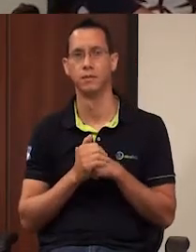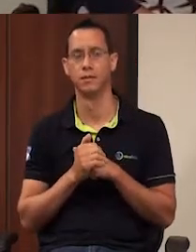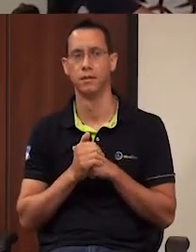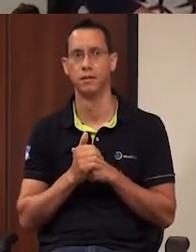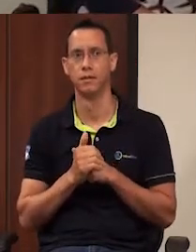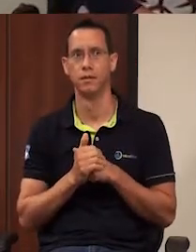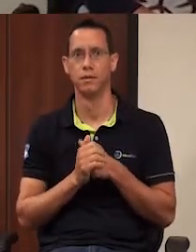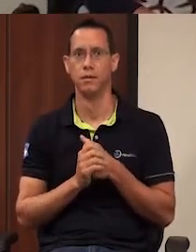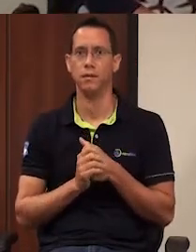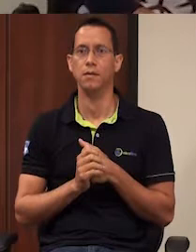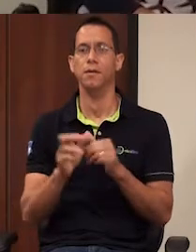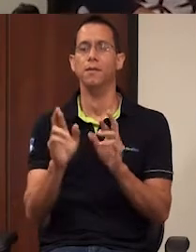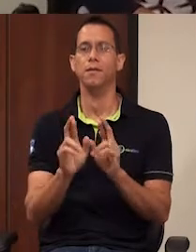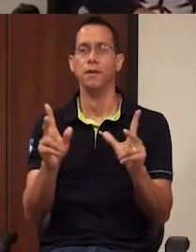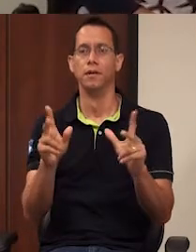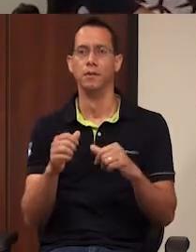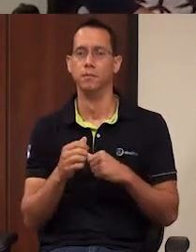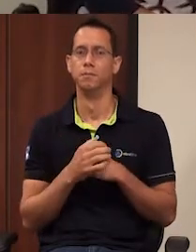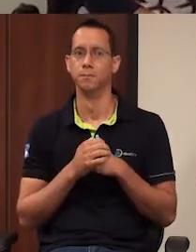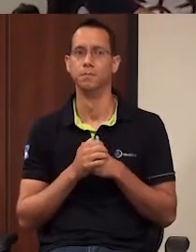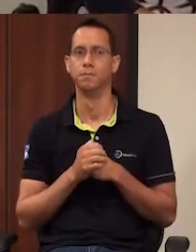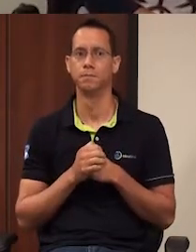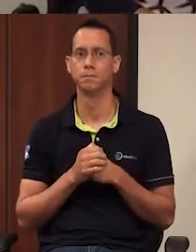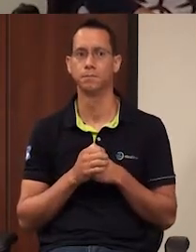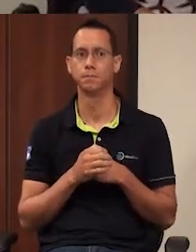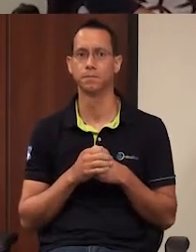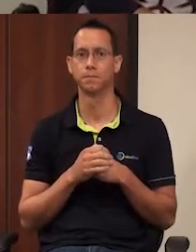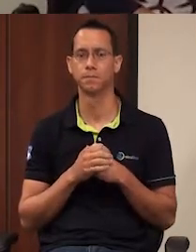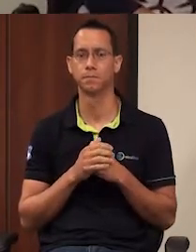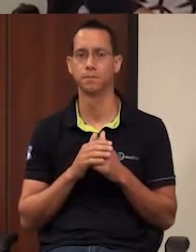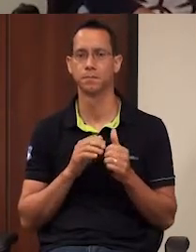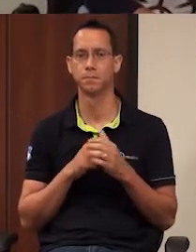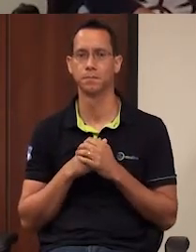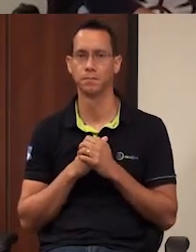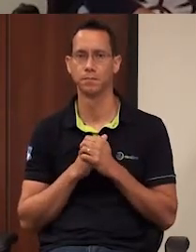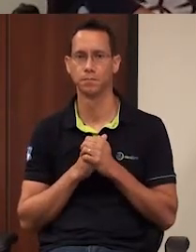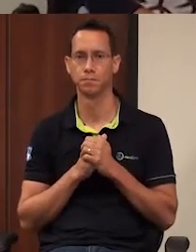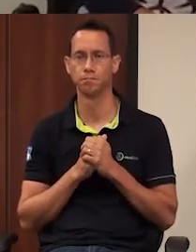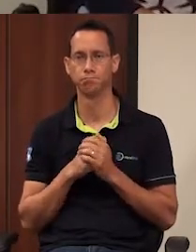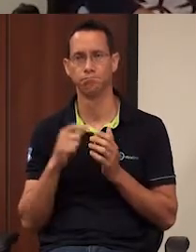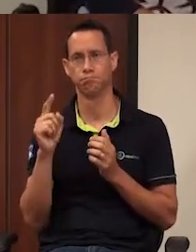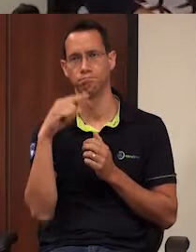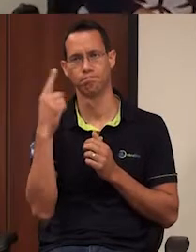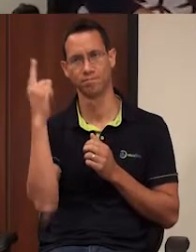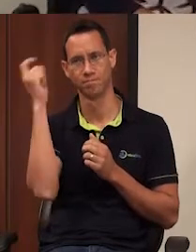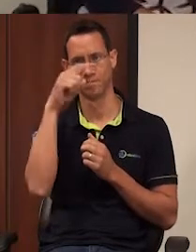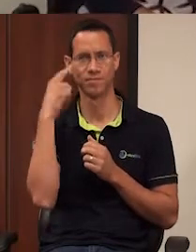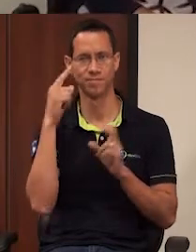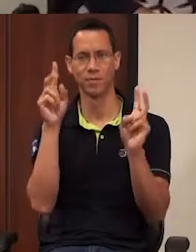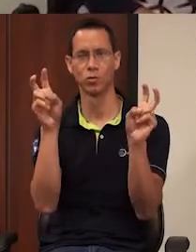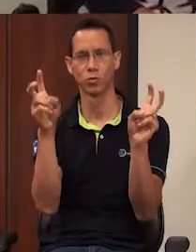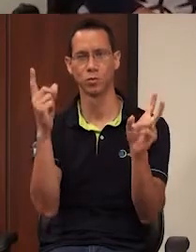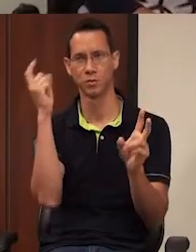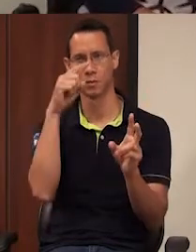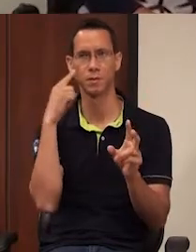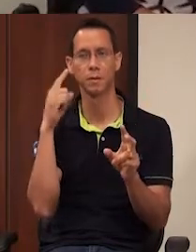diferente de nem pensarmos é tão difícil, acho que é difícil para todos nós ainda falarmos desse assunto. Nós temos que